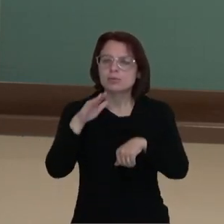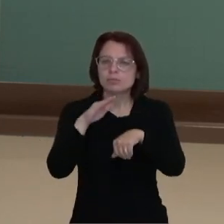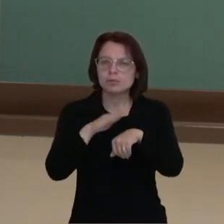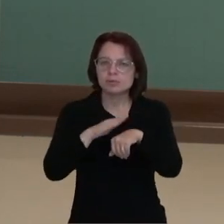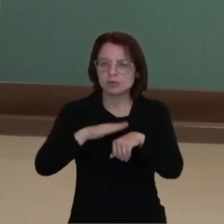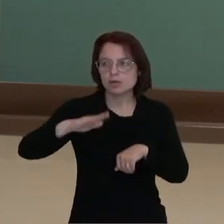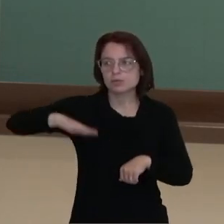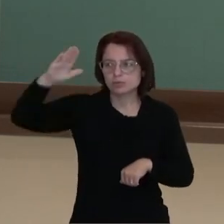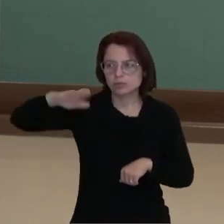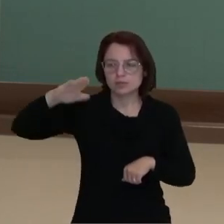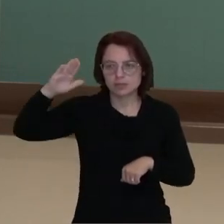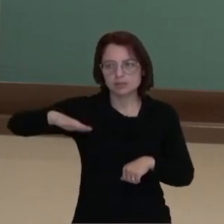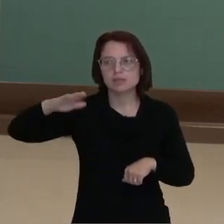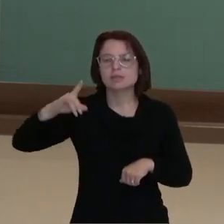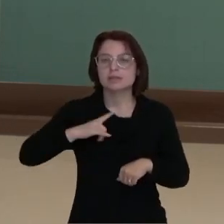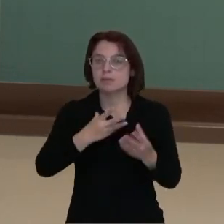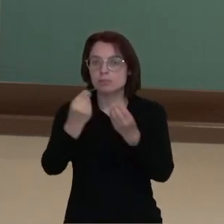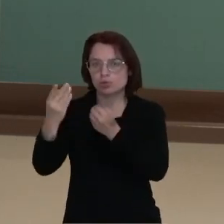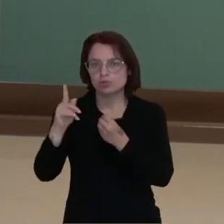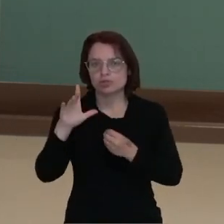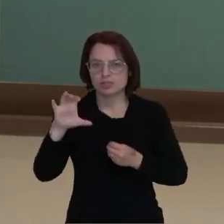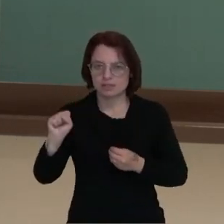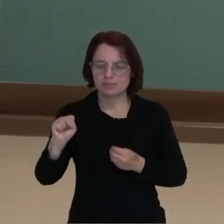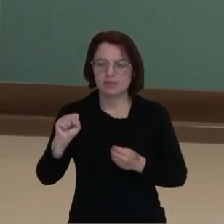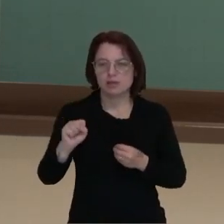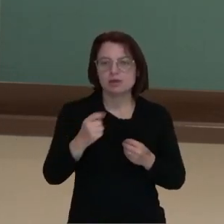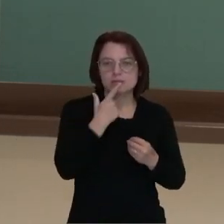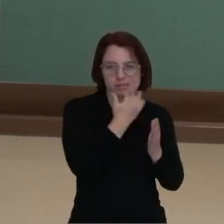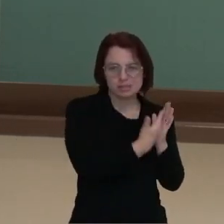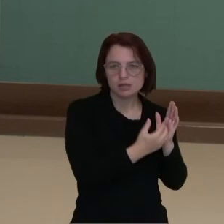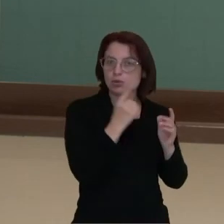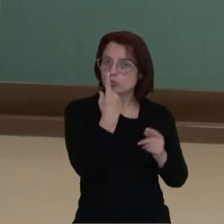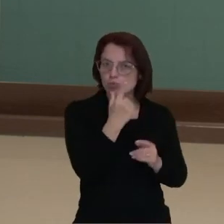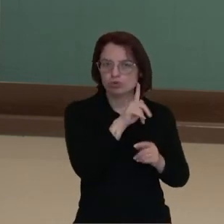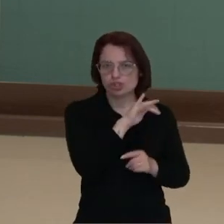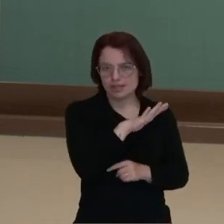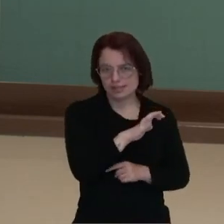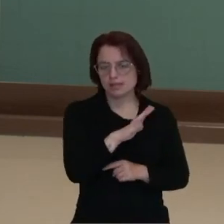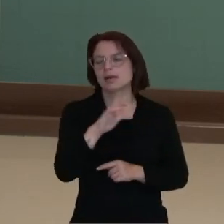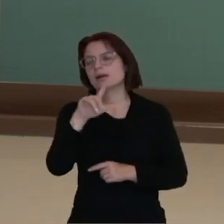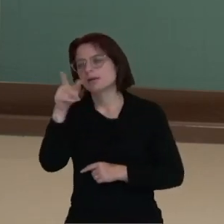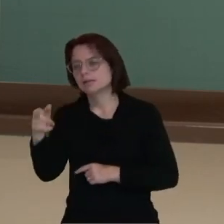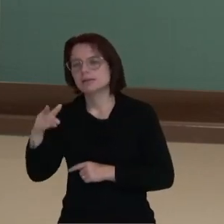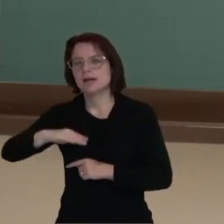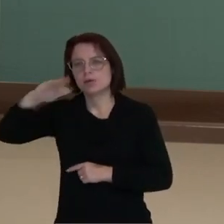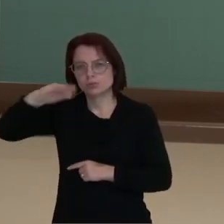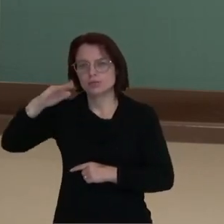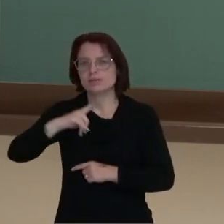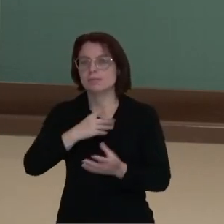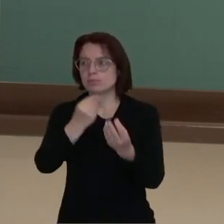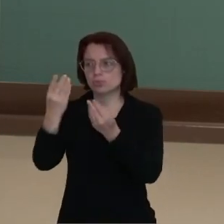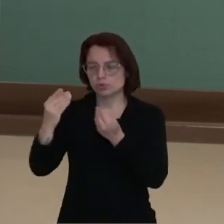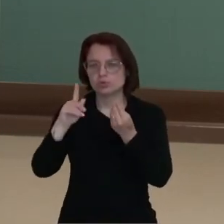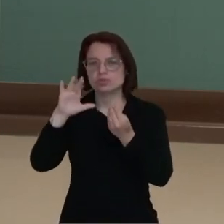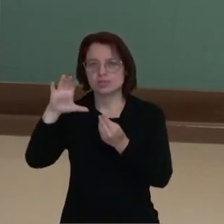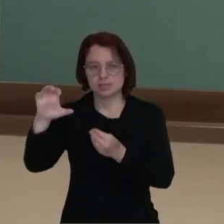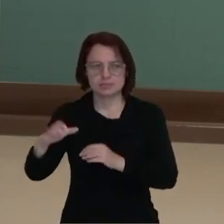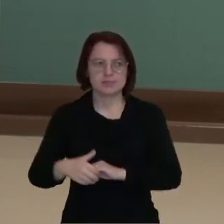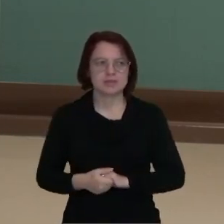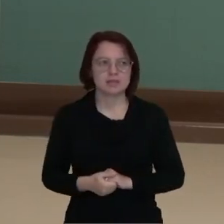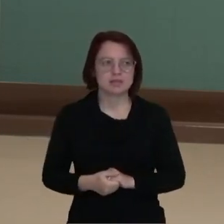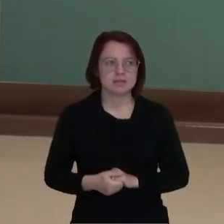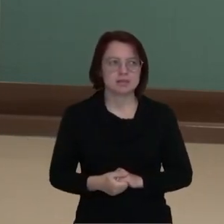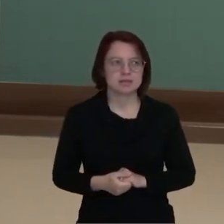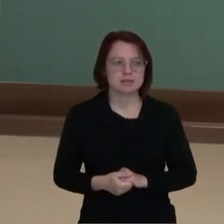tenho vários genes, e quanto mais alta a pessoa, mais genes dominantes para a altura ela vai tendo. Quanto mais baixa, mais